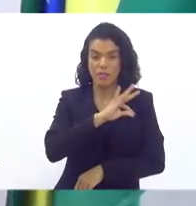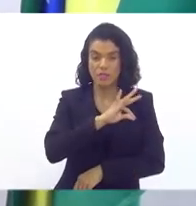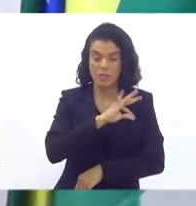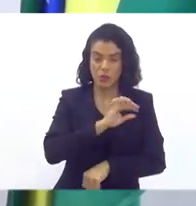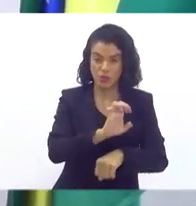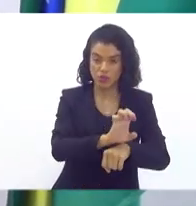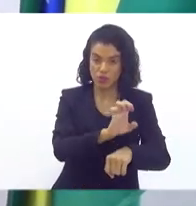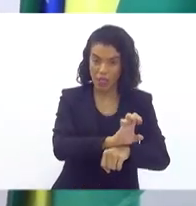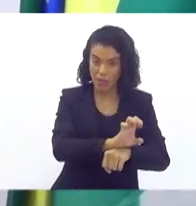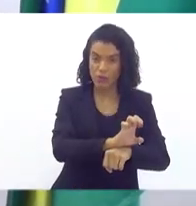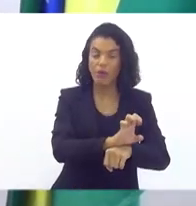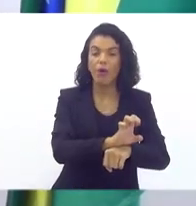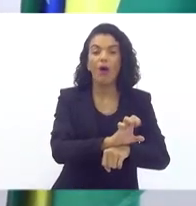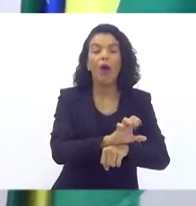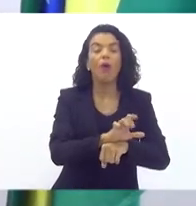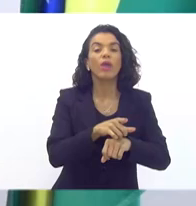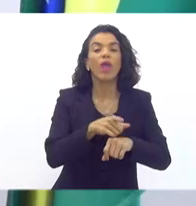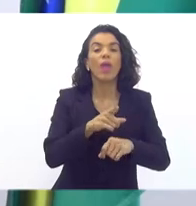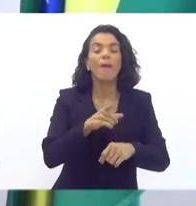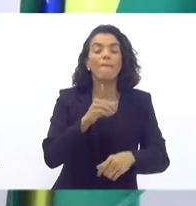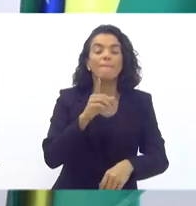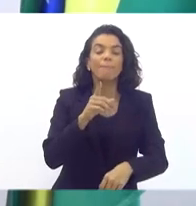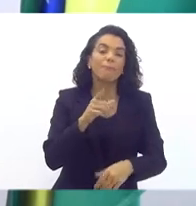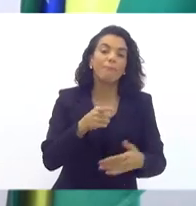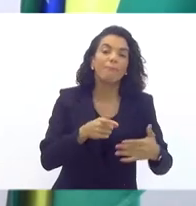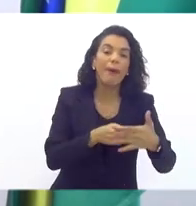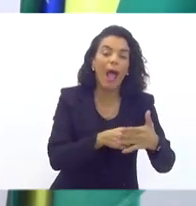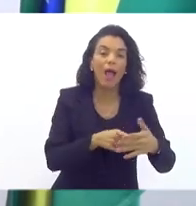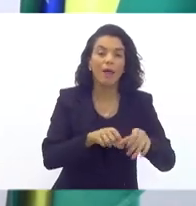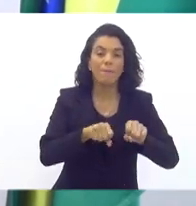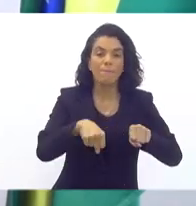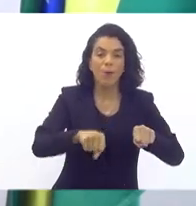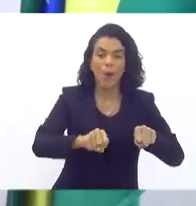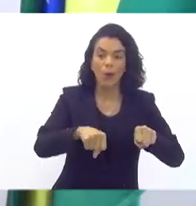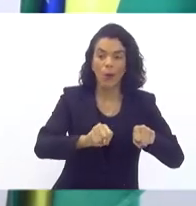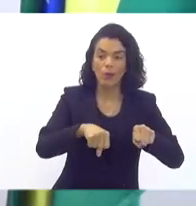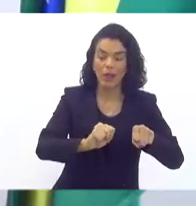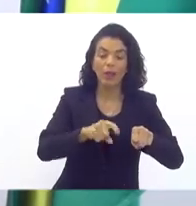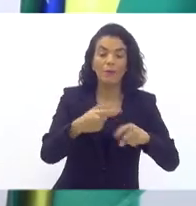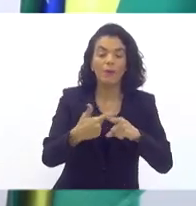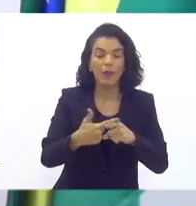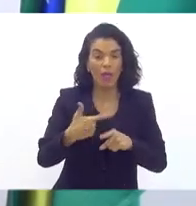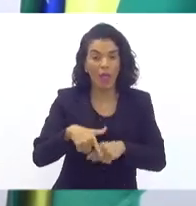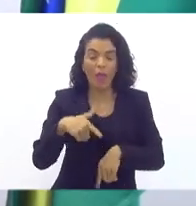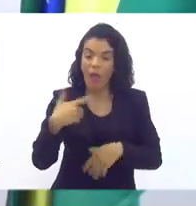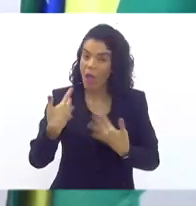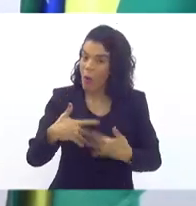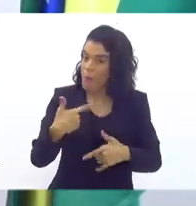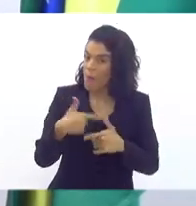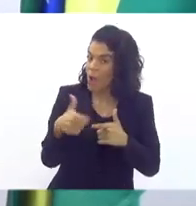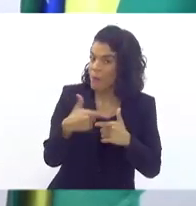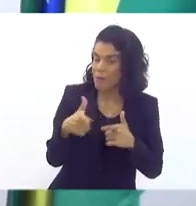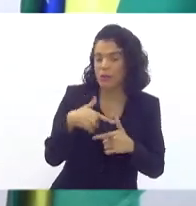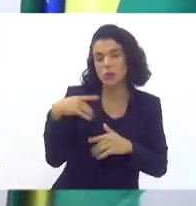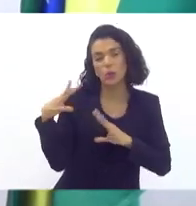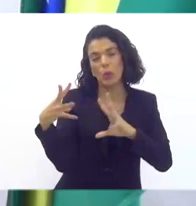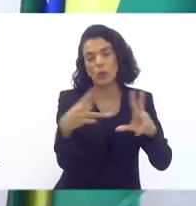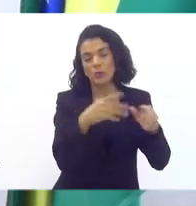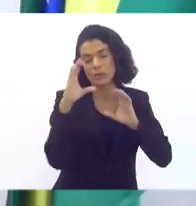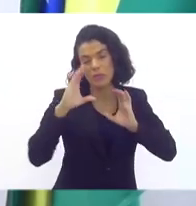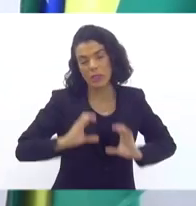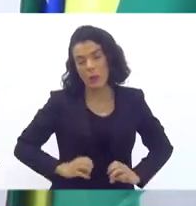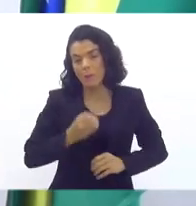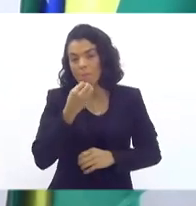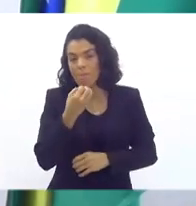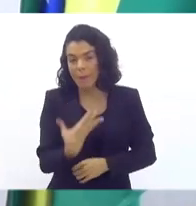abordagem sobre tudo nas motocicletas que são na verdade um drama para o Rio de Janeiro todo cidadão de bem que sai as ruas